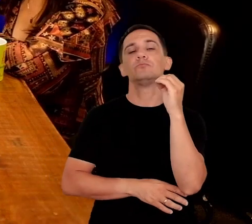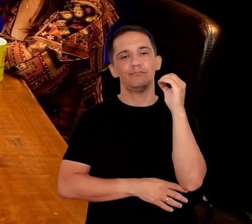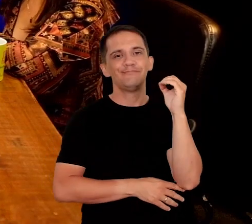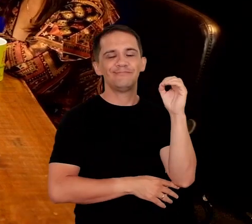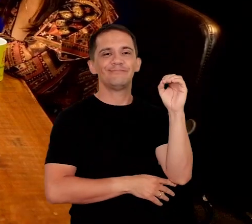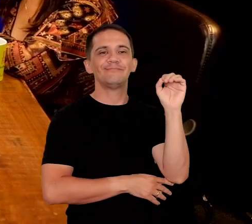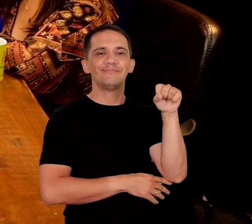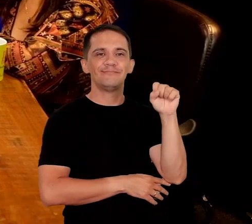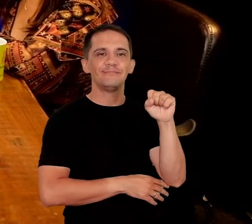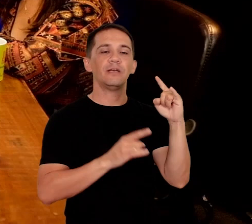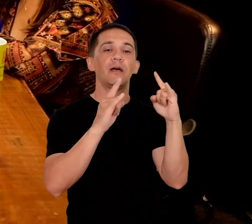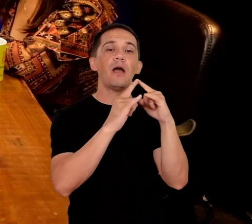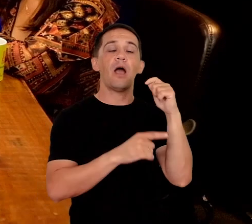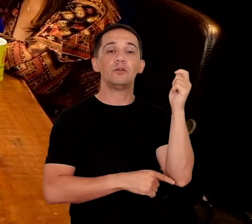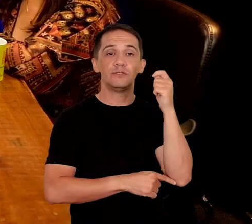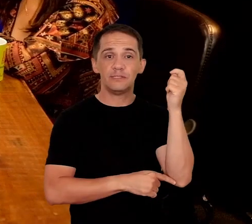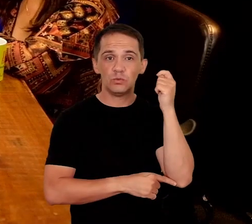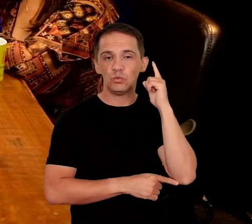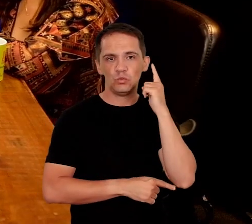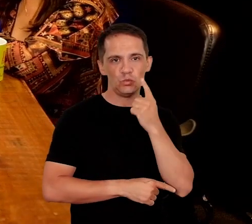né? A Associação dos Surdos tem lá também.